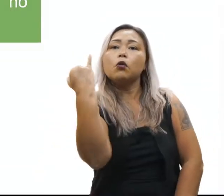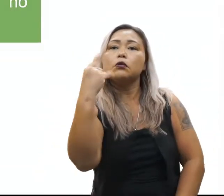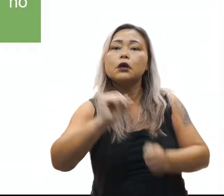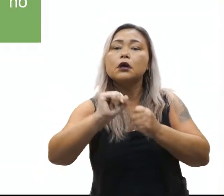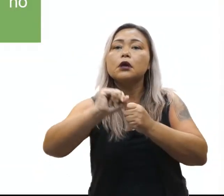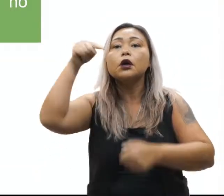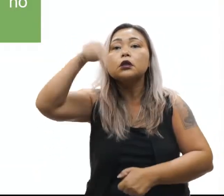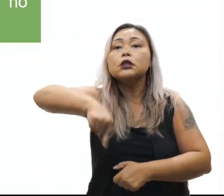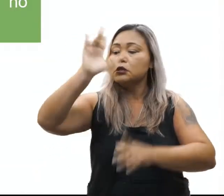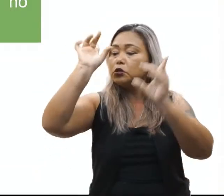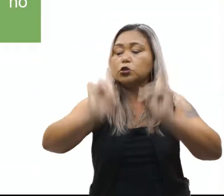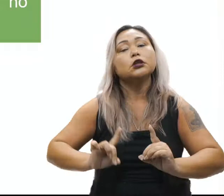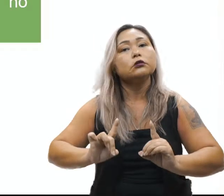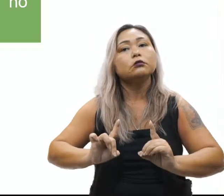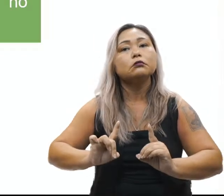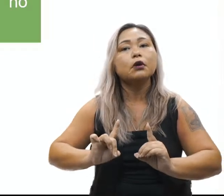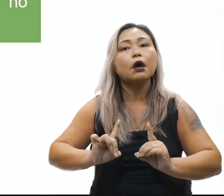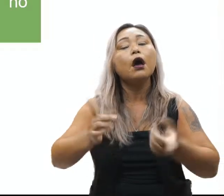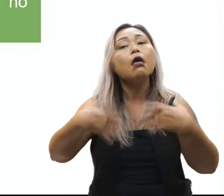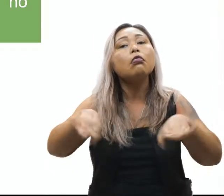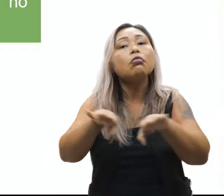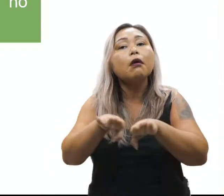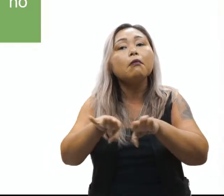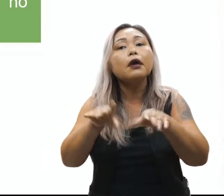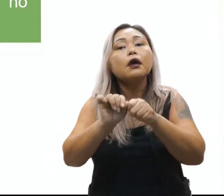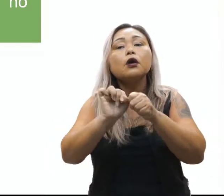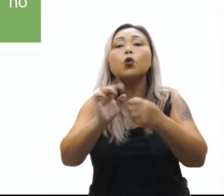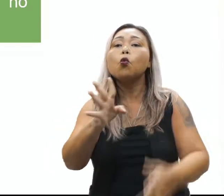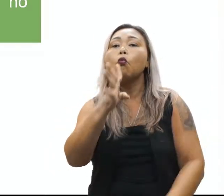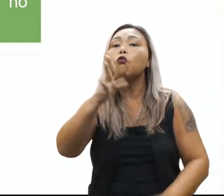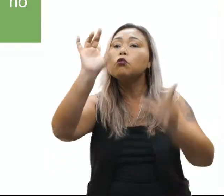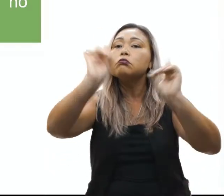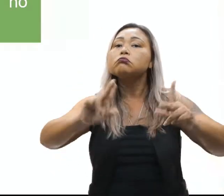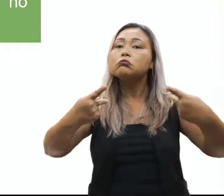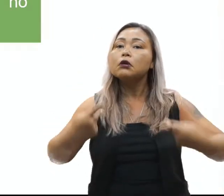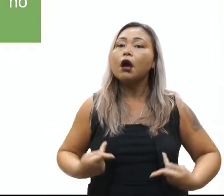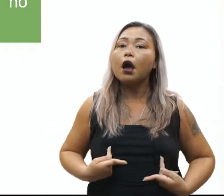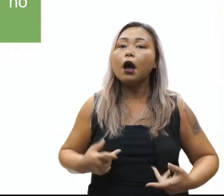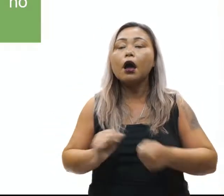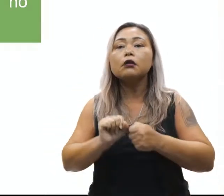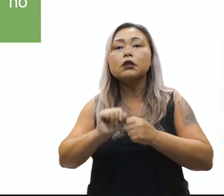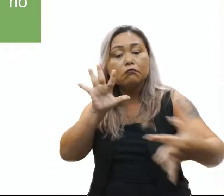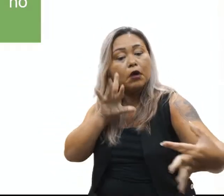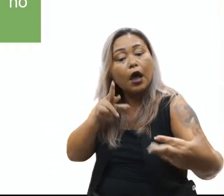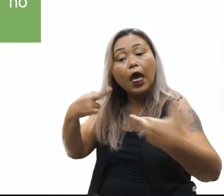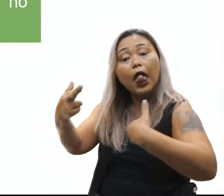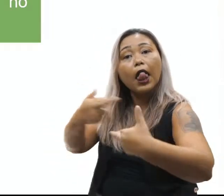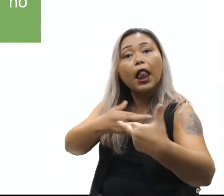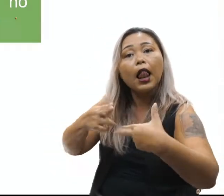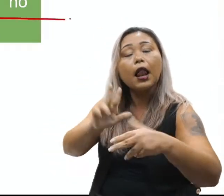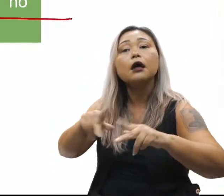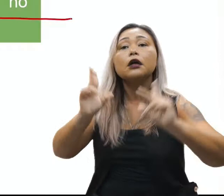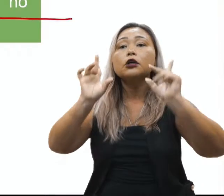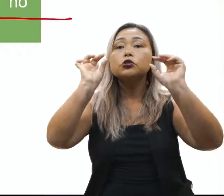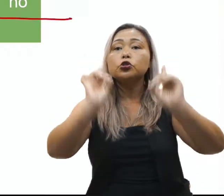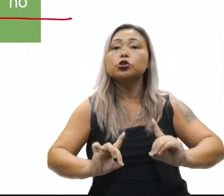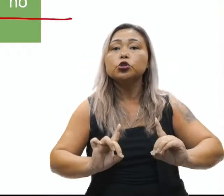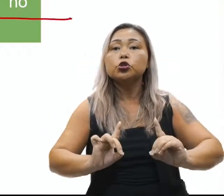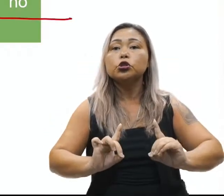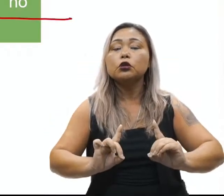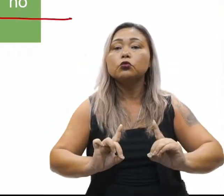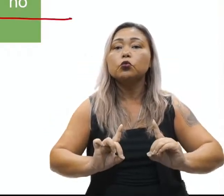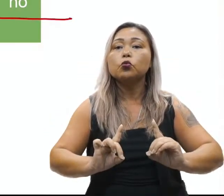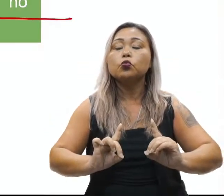desses direitos, e também conhecer os direitos humanos relacionando com os direitos